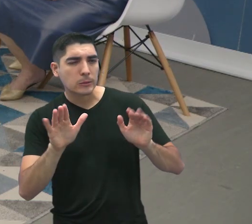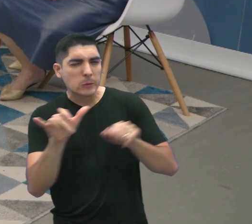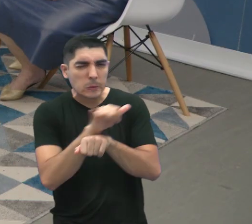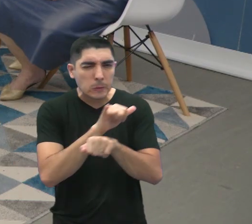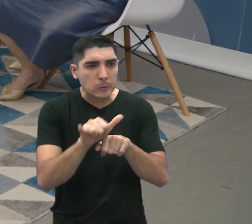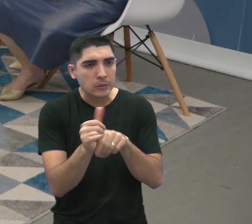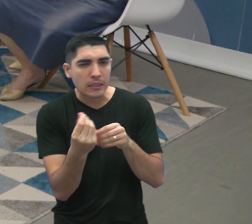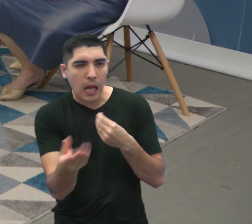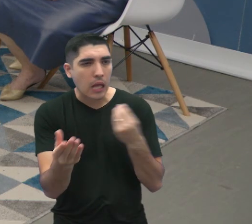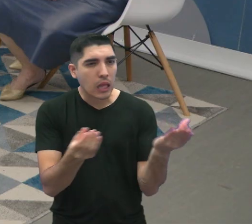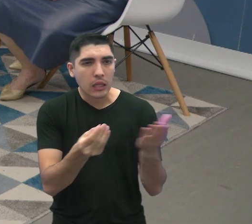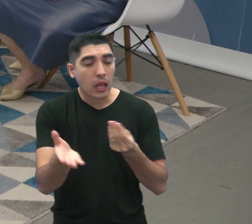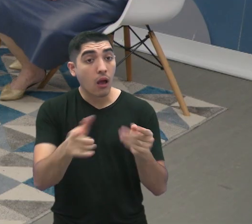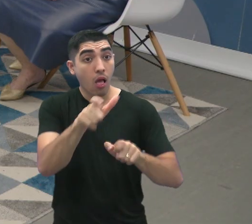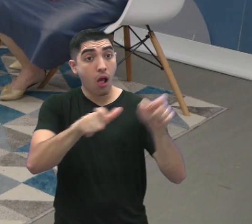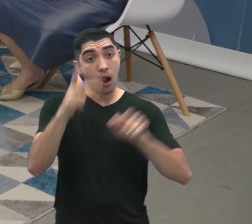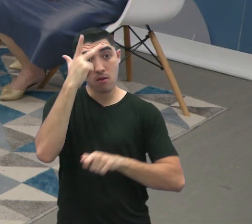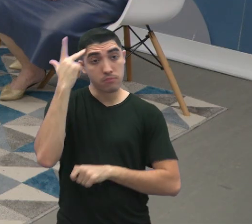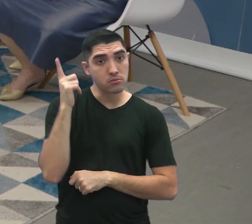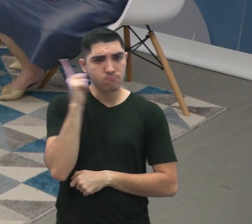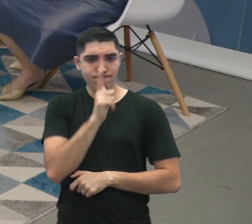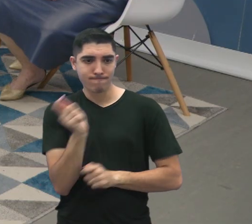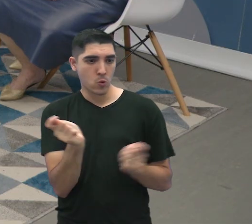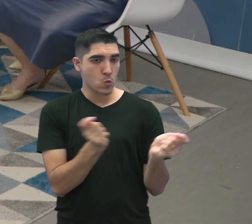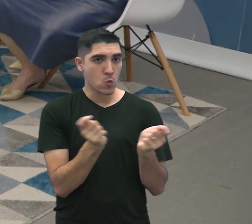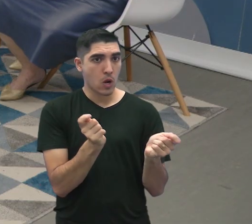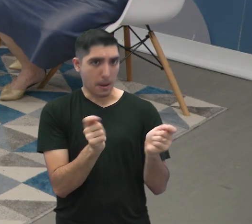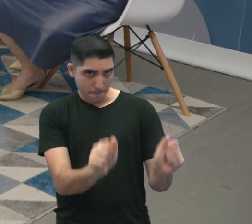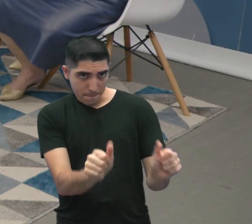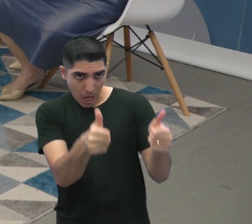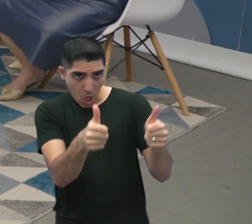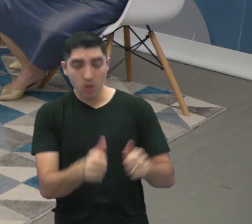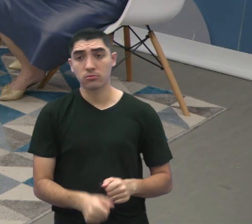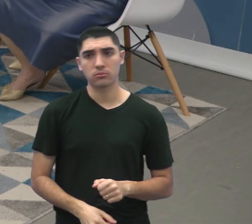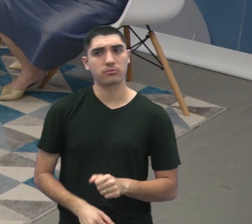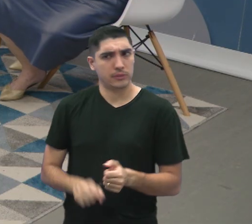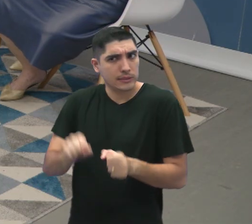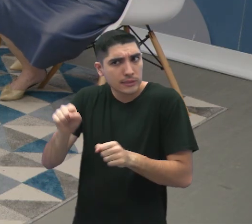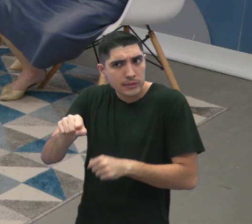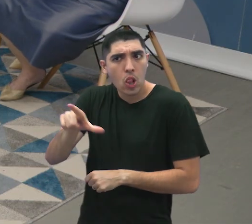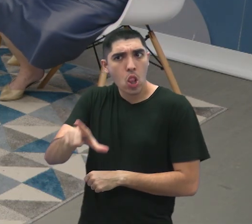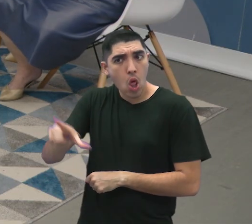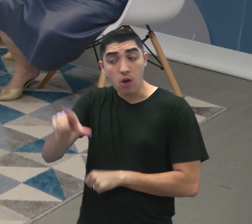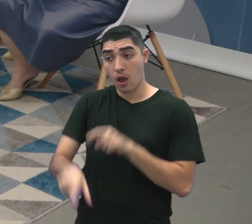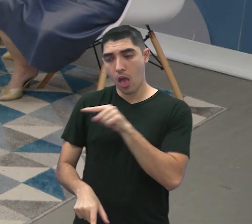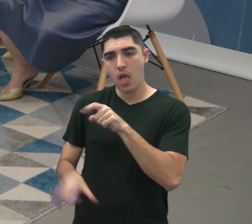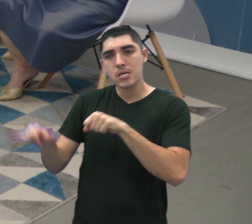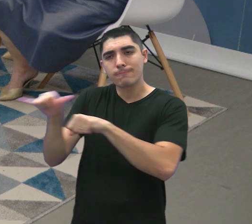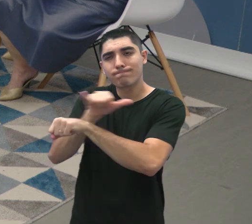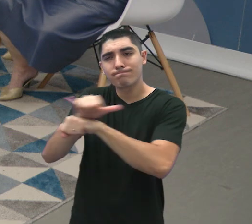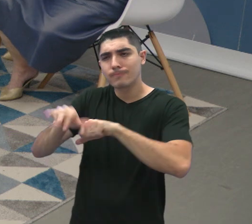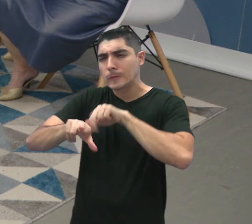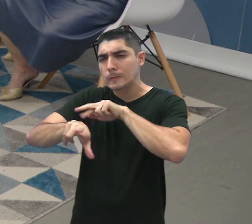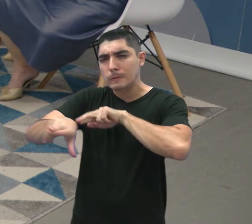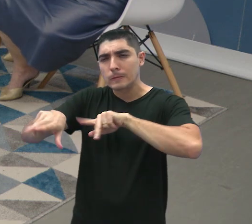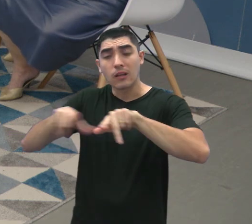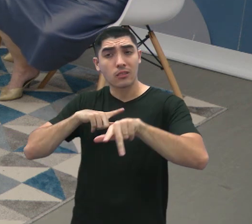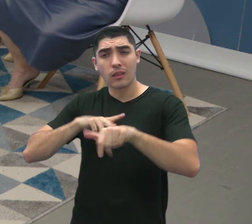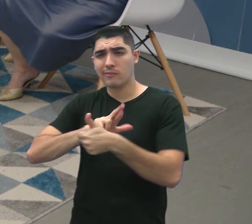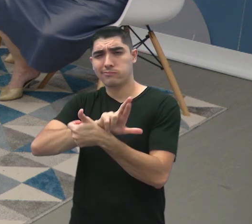pessoas possam entrar e se organizar, é melhor, né? Com toda certeza. São ferramentas diferentes que permitem